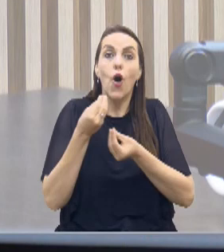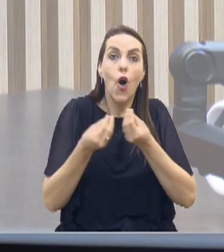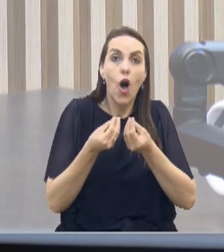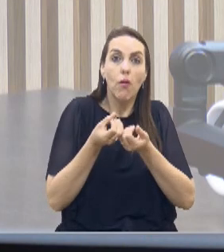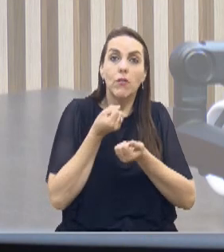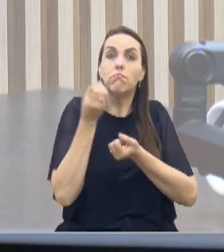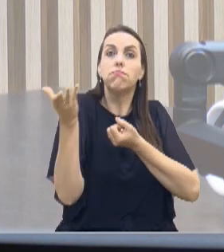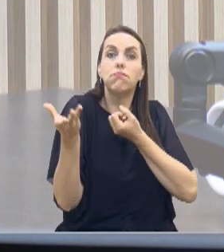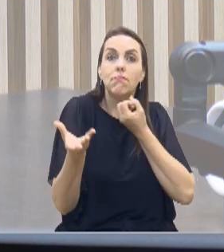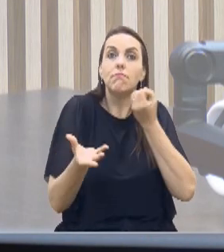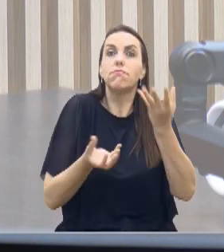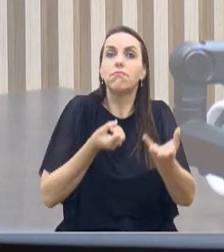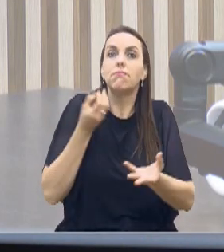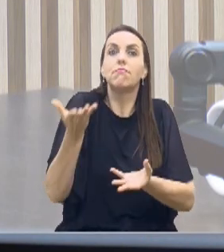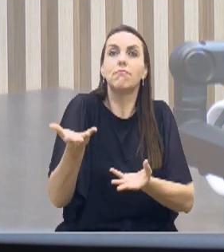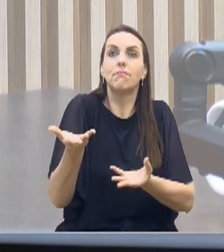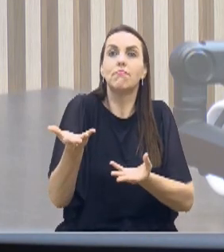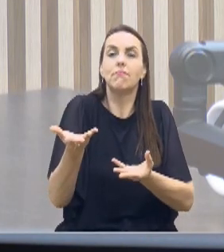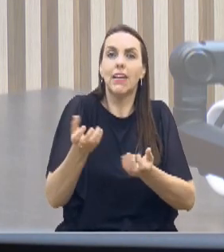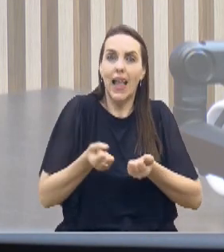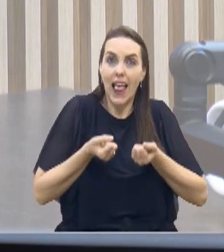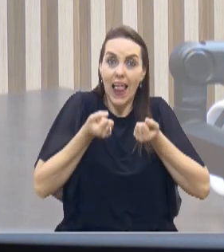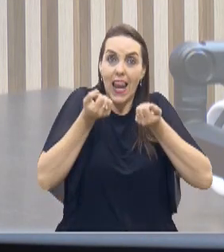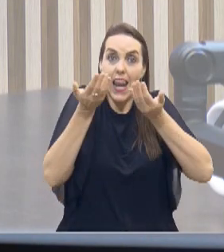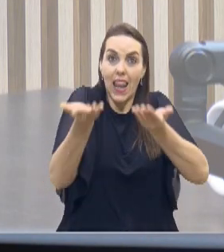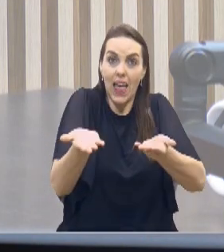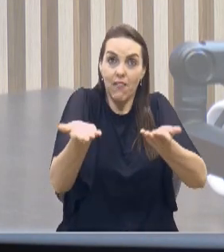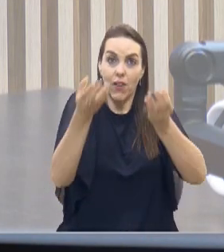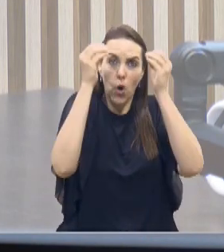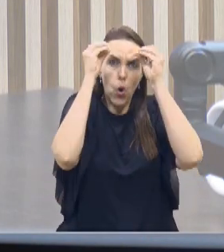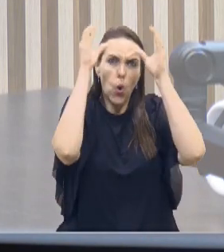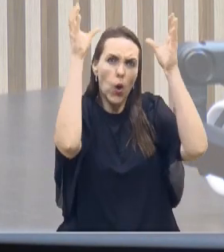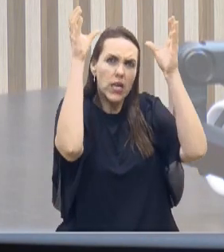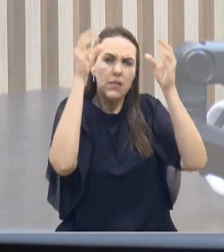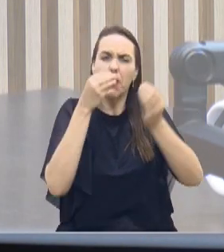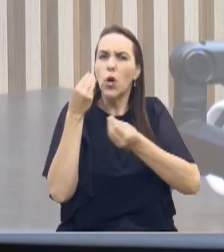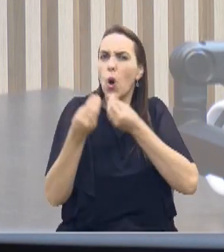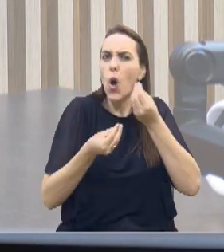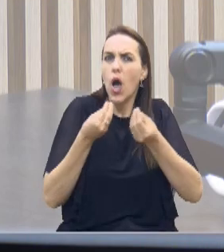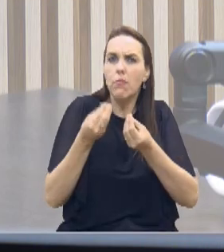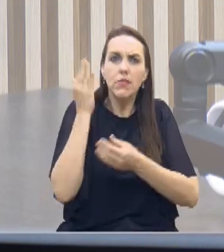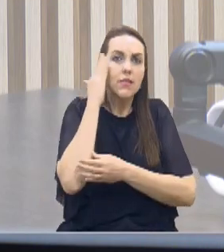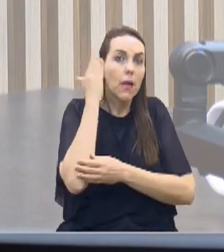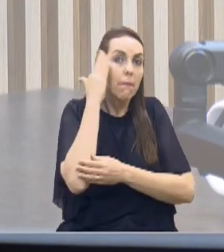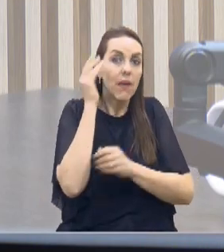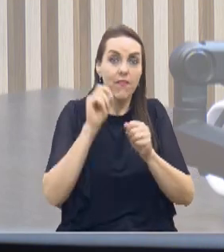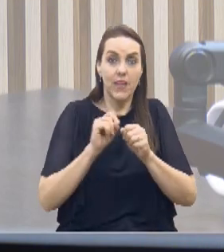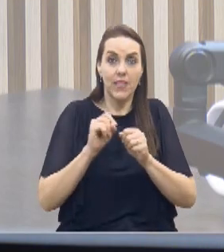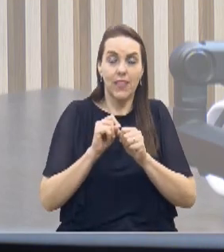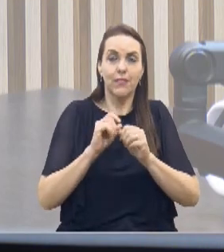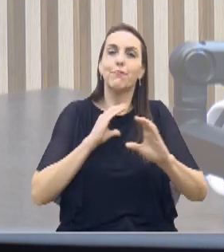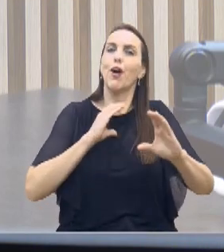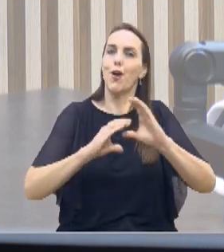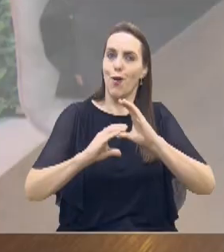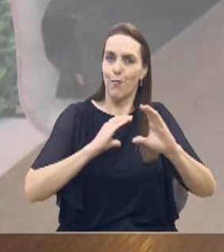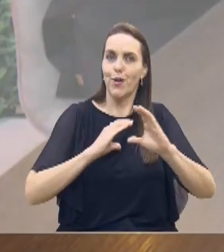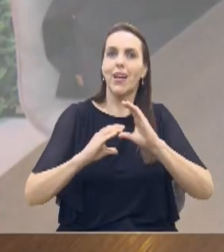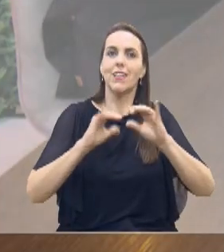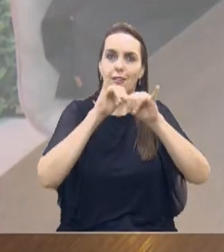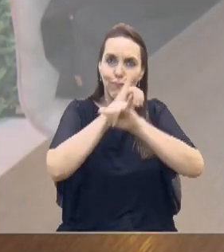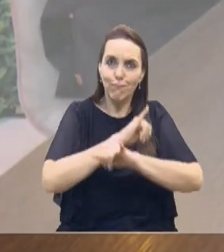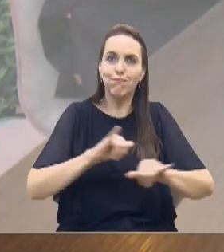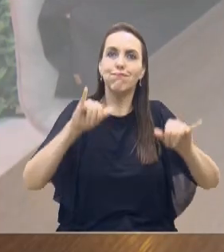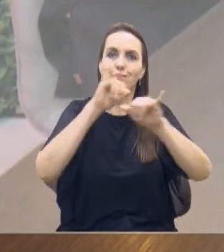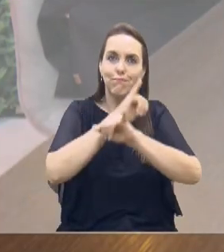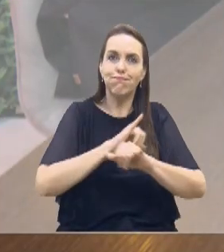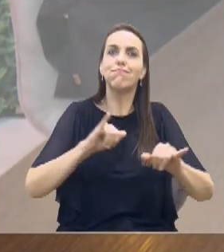pessoas, leva a elas o conhecimento do que a gente está fazendo? É a partir da comunicação. Se integrando.